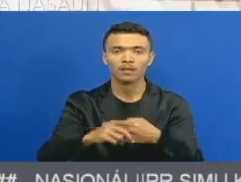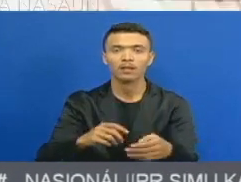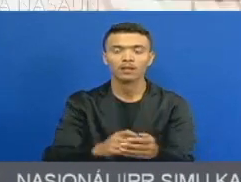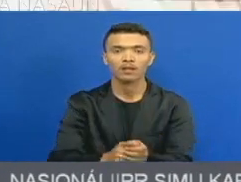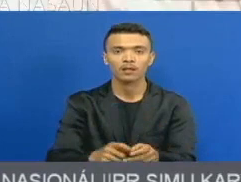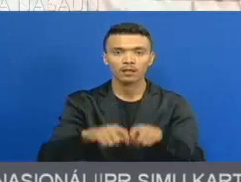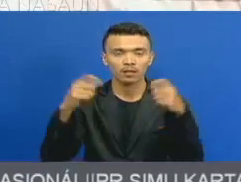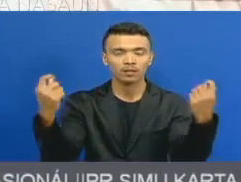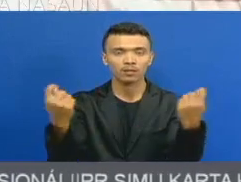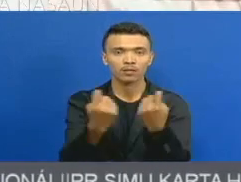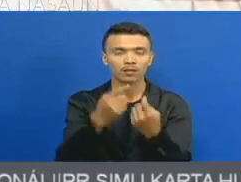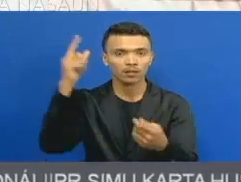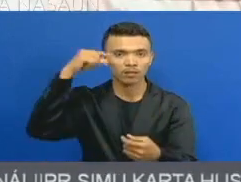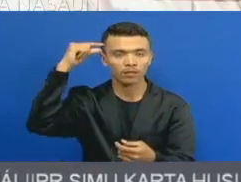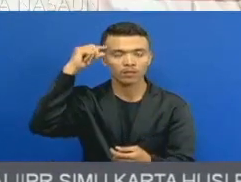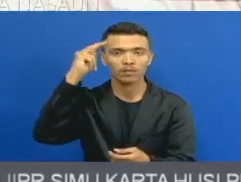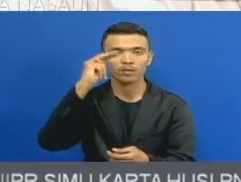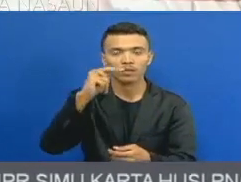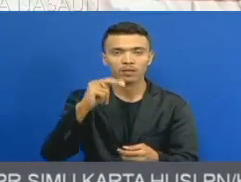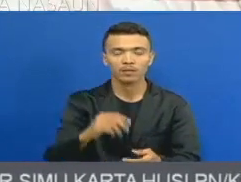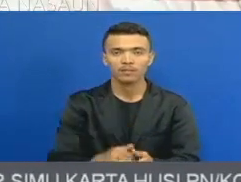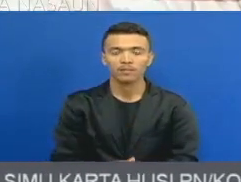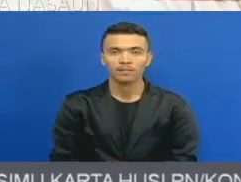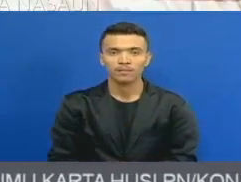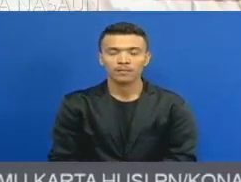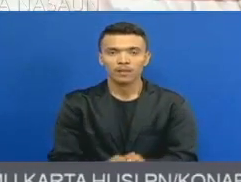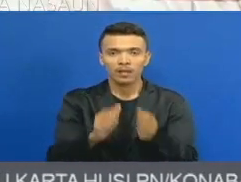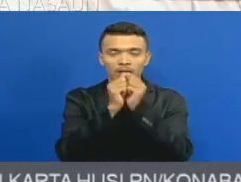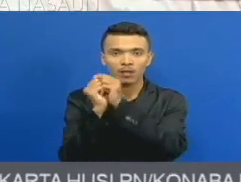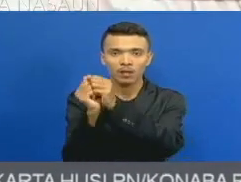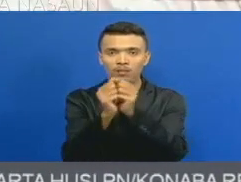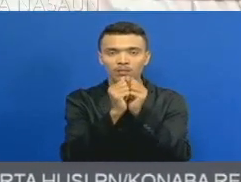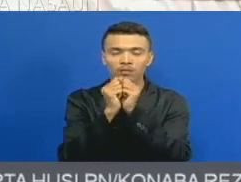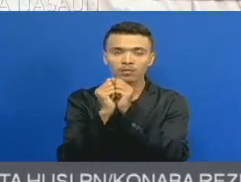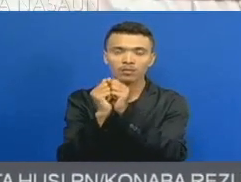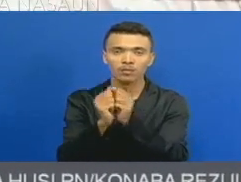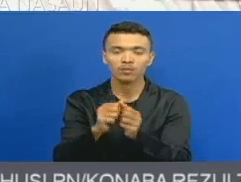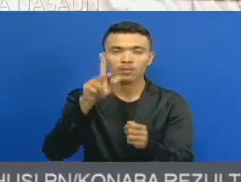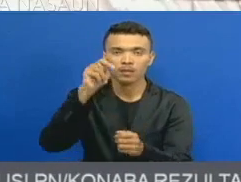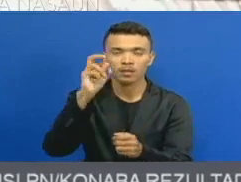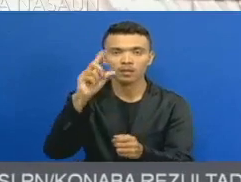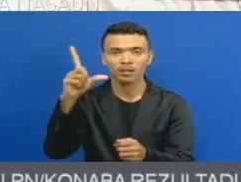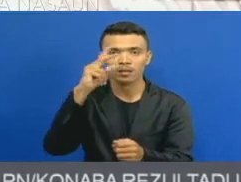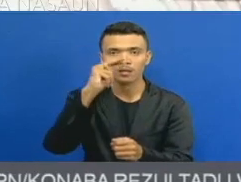eletrônica Electronica Guvernul Ninian. Amete în controla internal PNTL